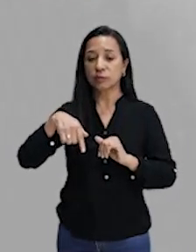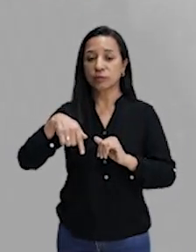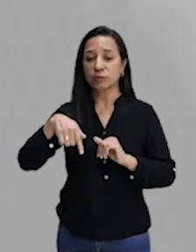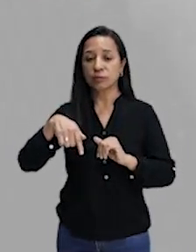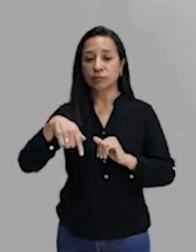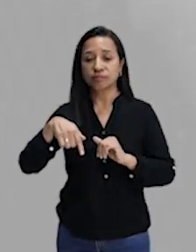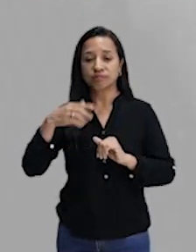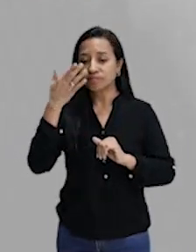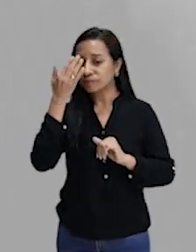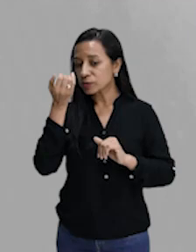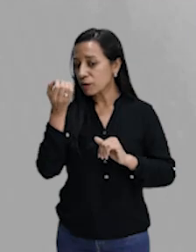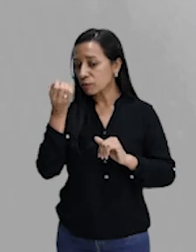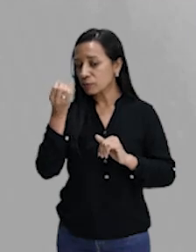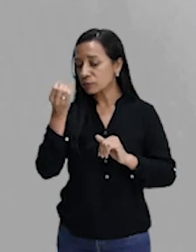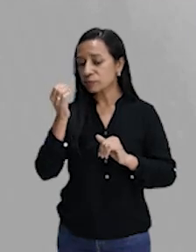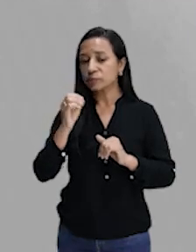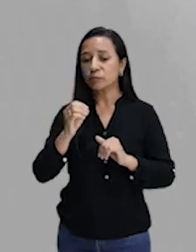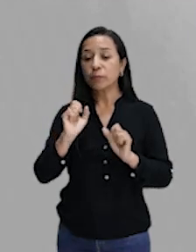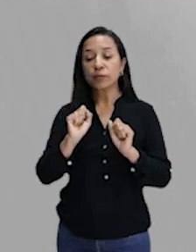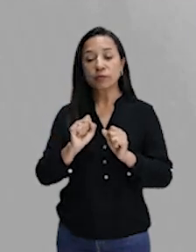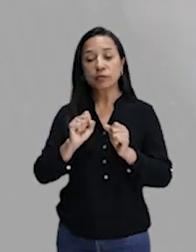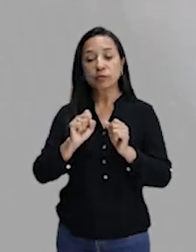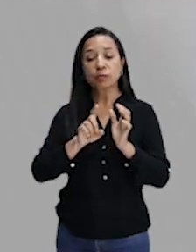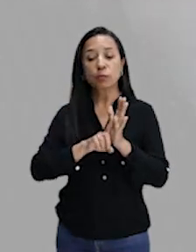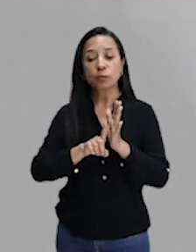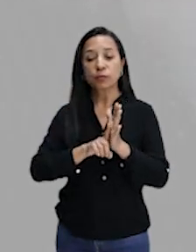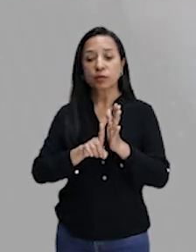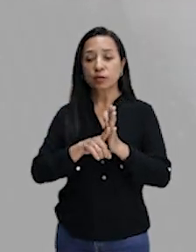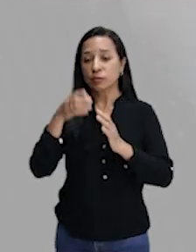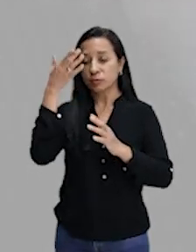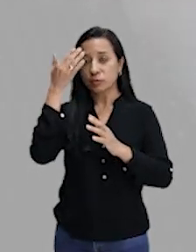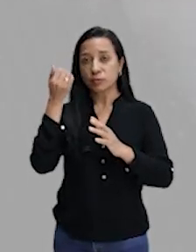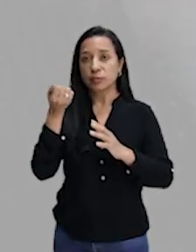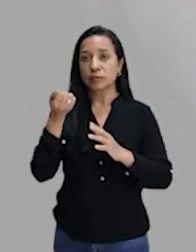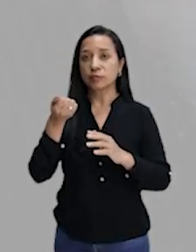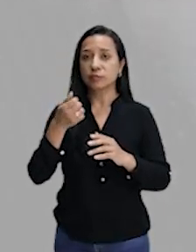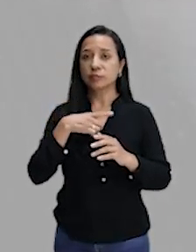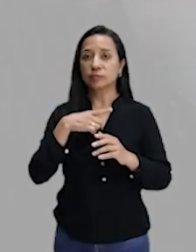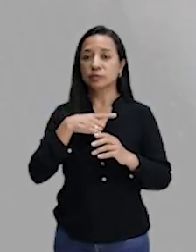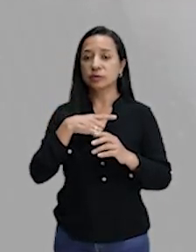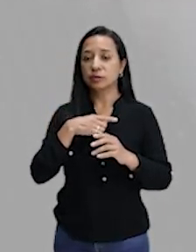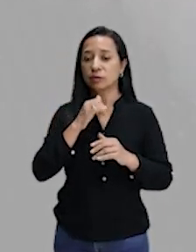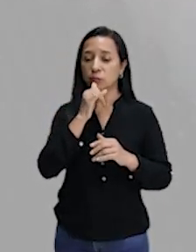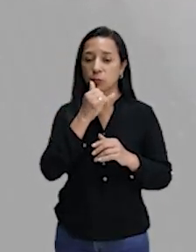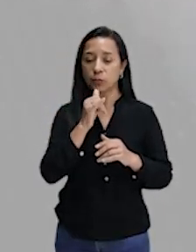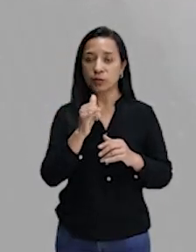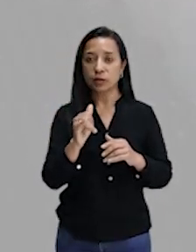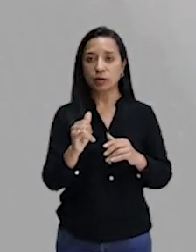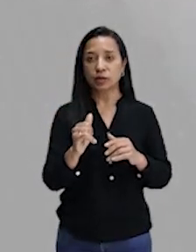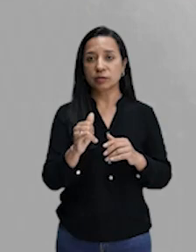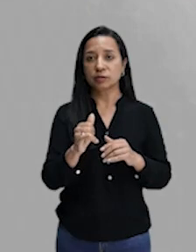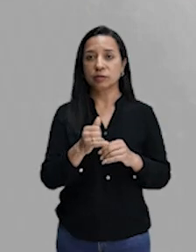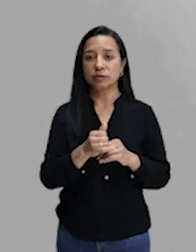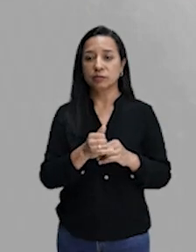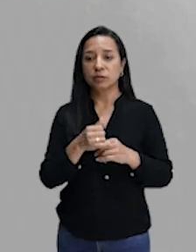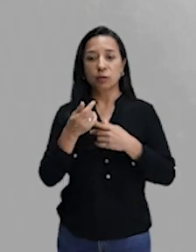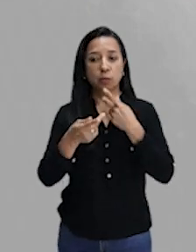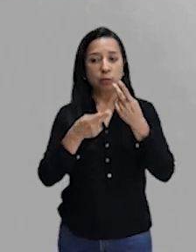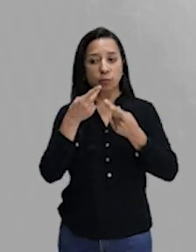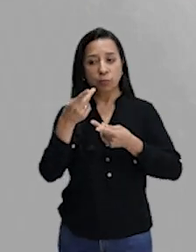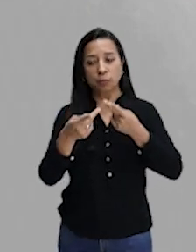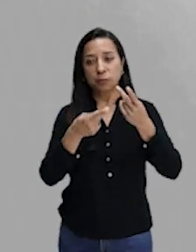diz qual é que a gente vai ter que procurar né você vai ter que saber mas ele dá a corrente elétrica Ele disse que a corrente